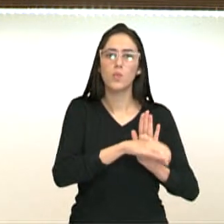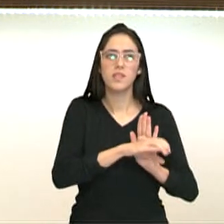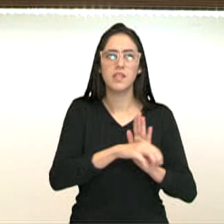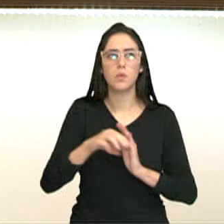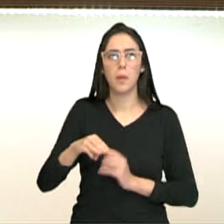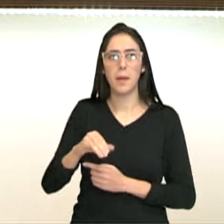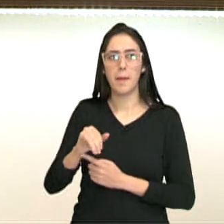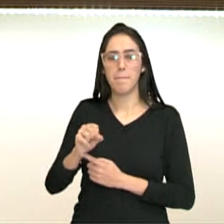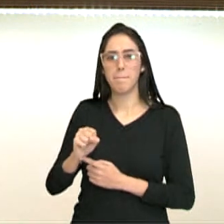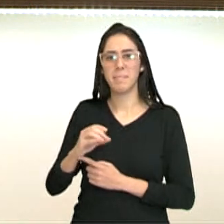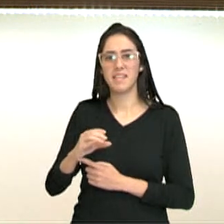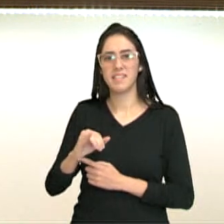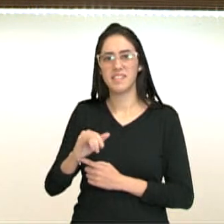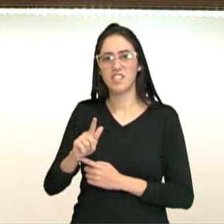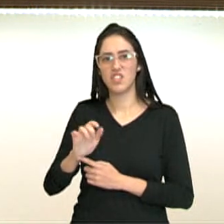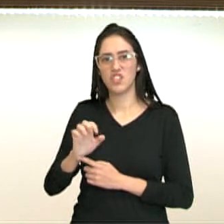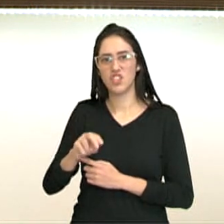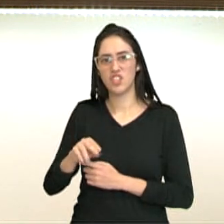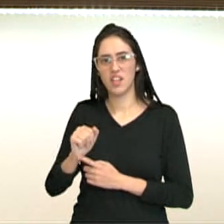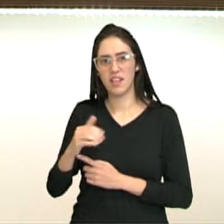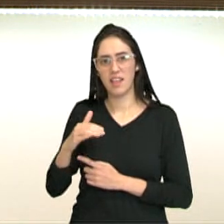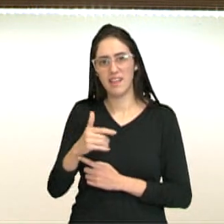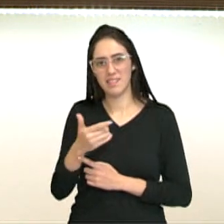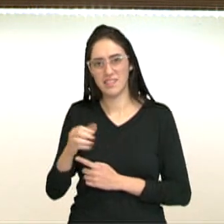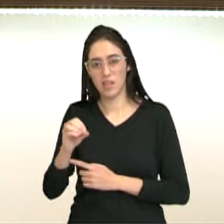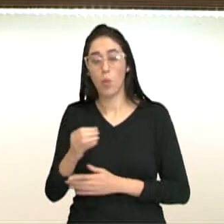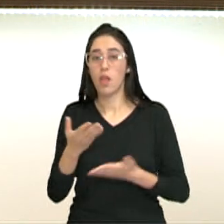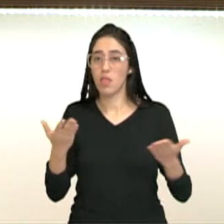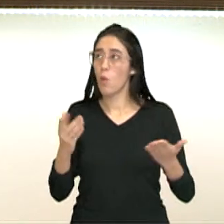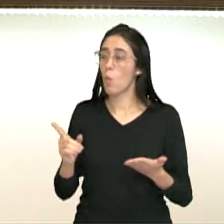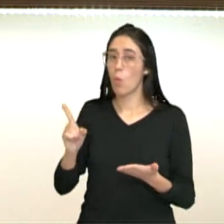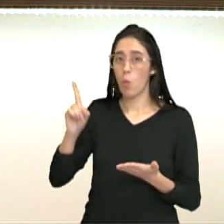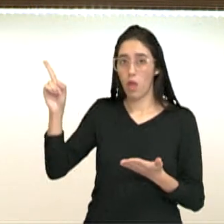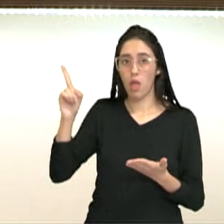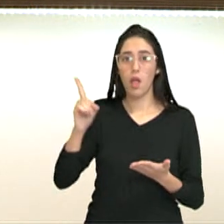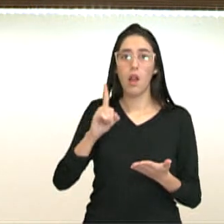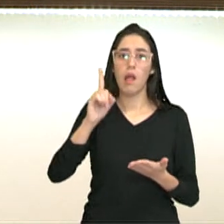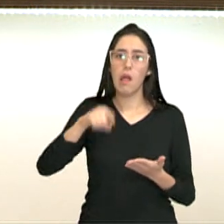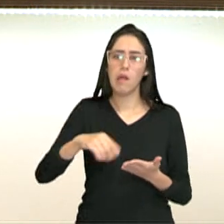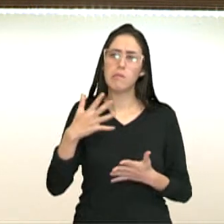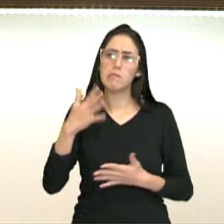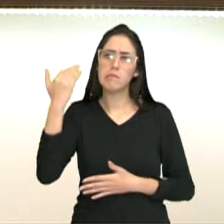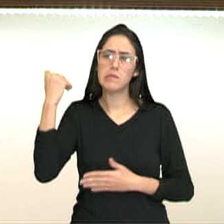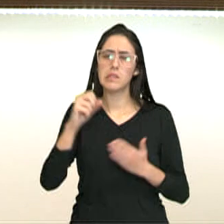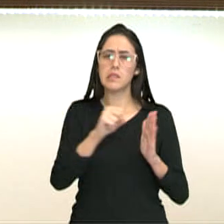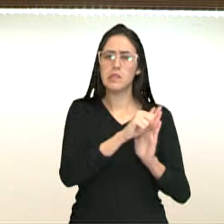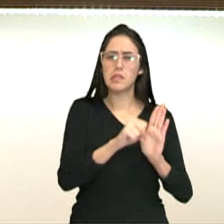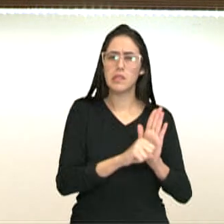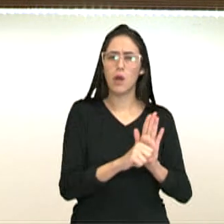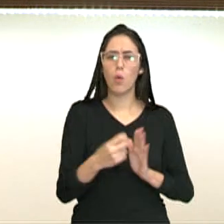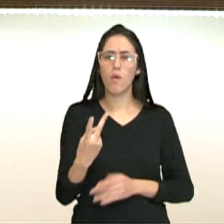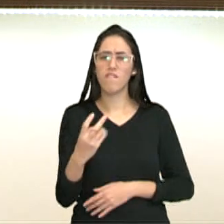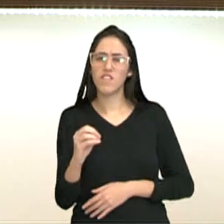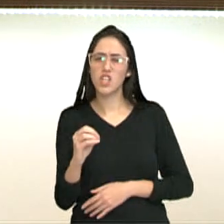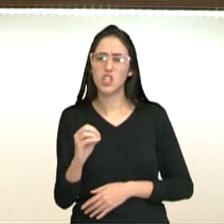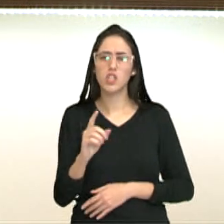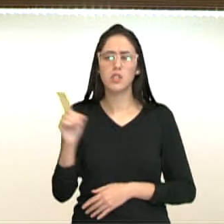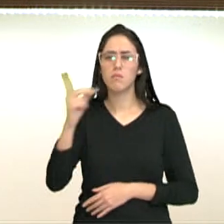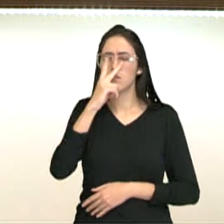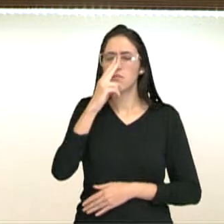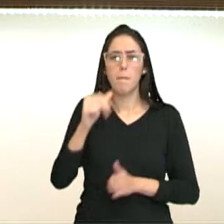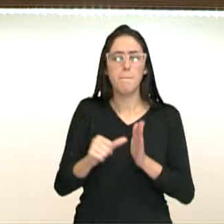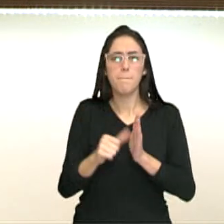miscigenação. Então, Darcy Ribeiro é um dos primeiros autores ali na metade do século XX a discutir como